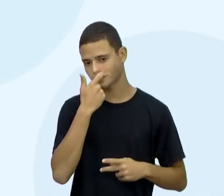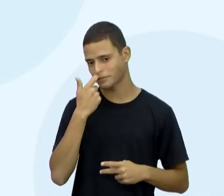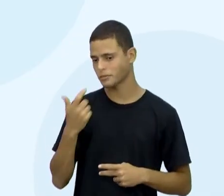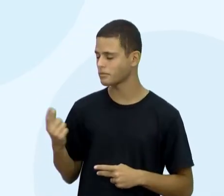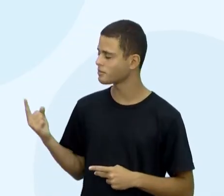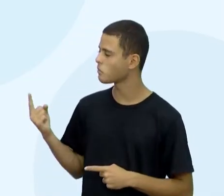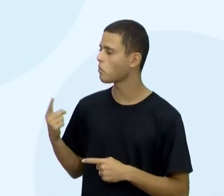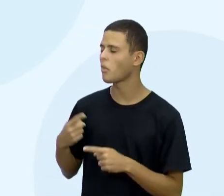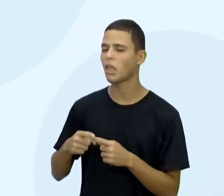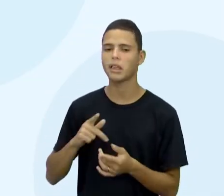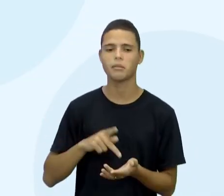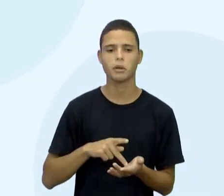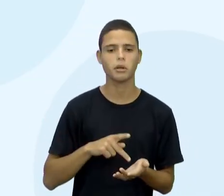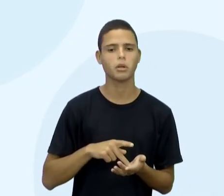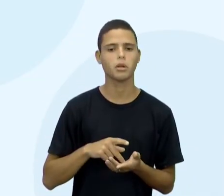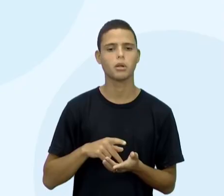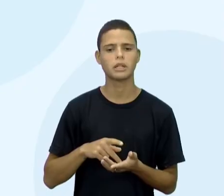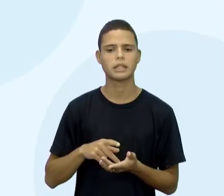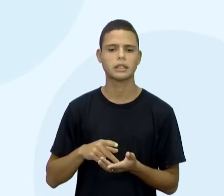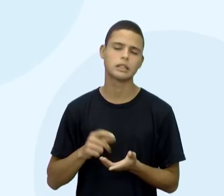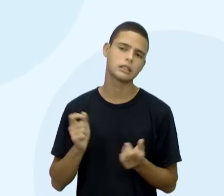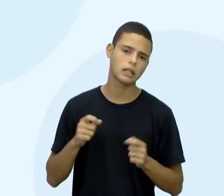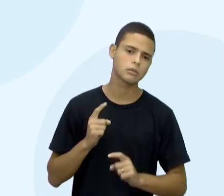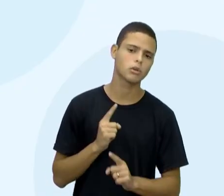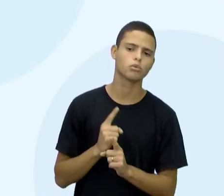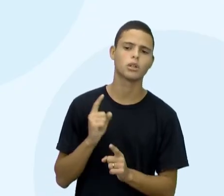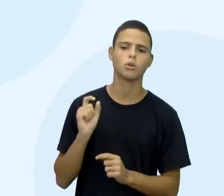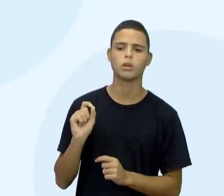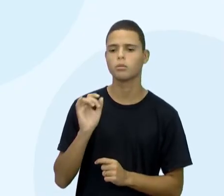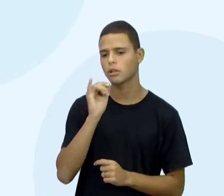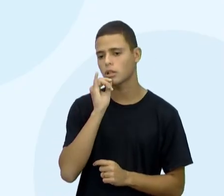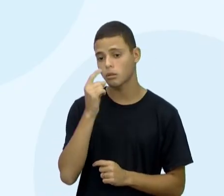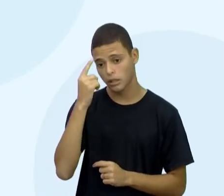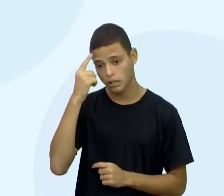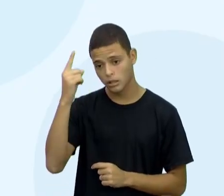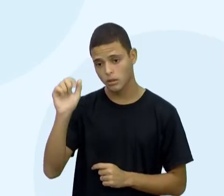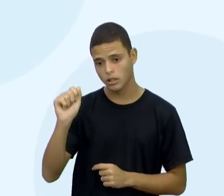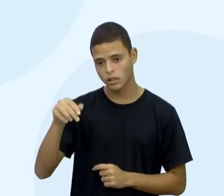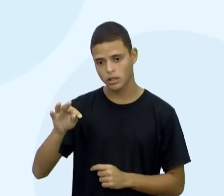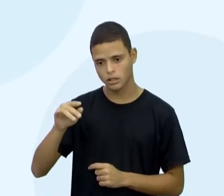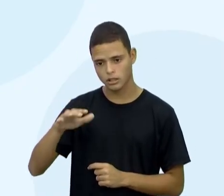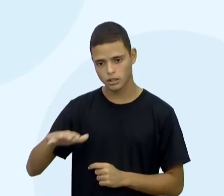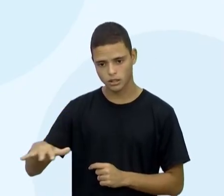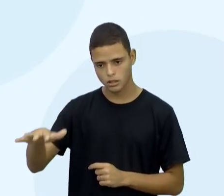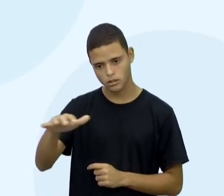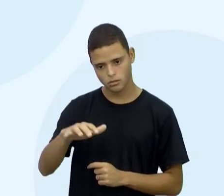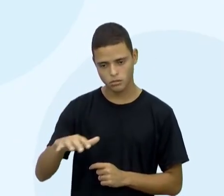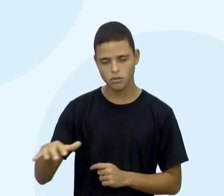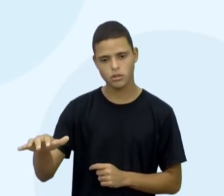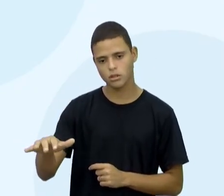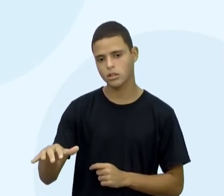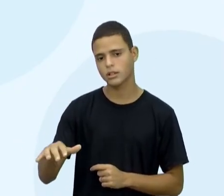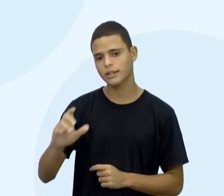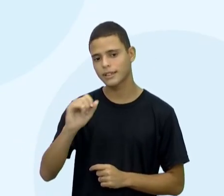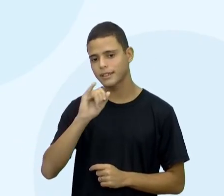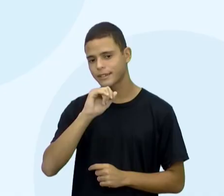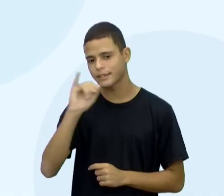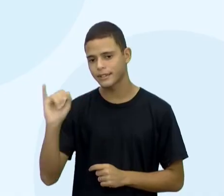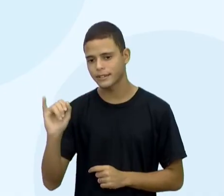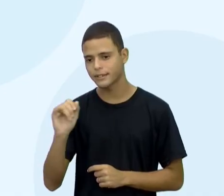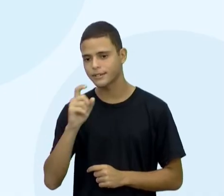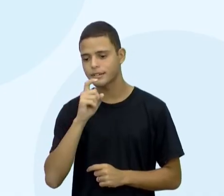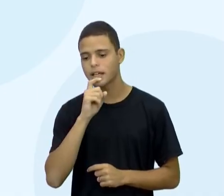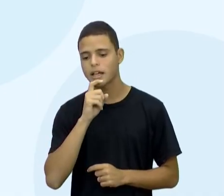porque na realidade o que se pode ter lá, né, lembrando que ela a Antártica é um continente, tá? Se derretesse todo